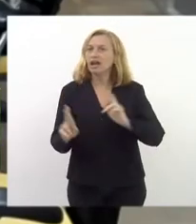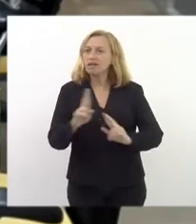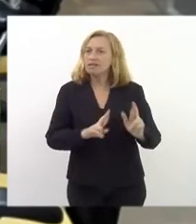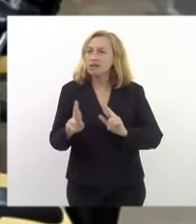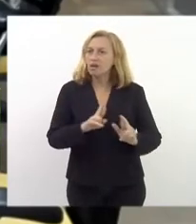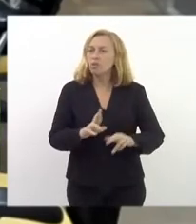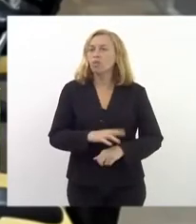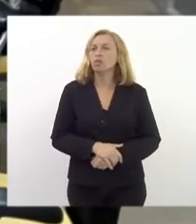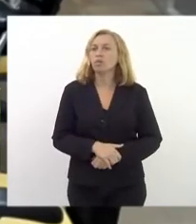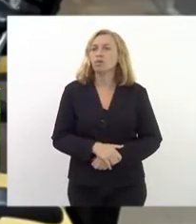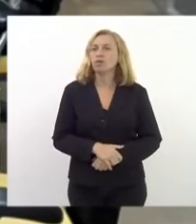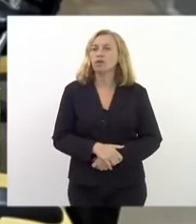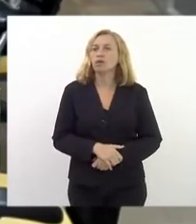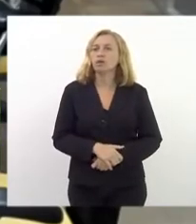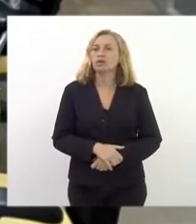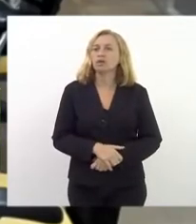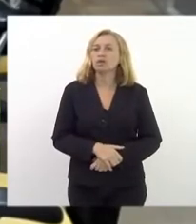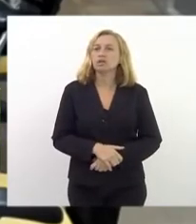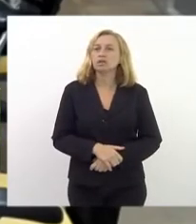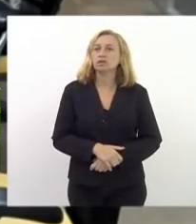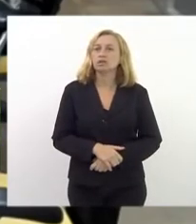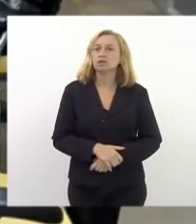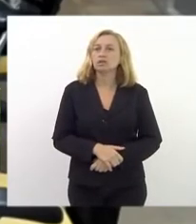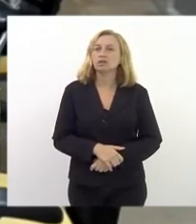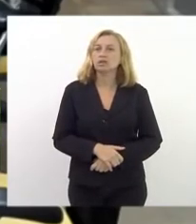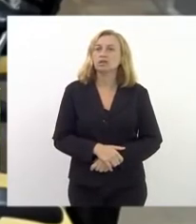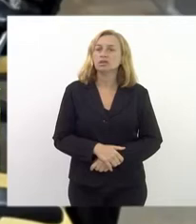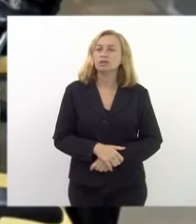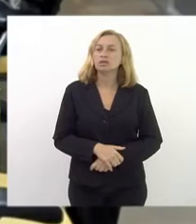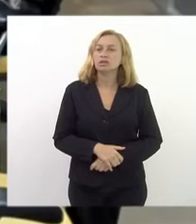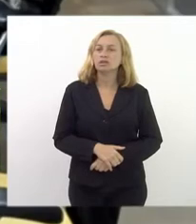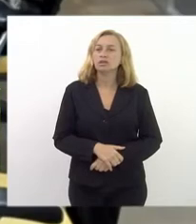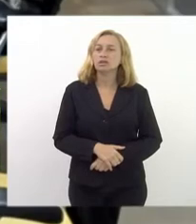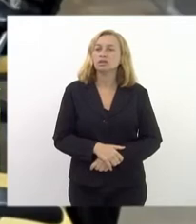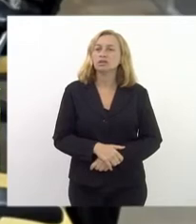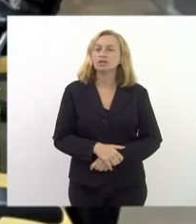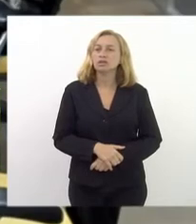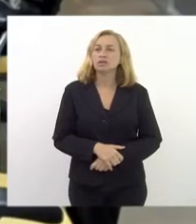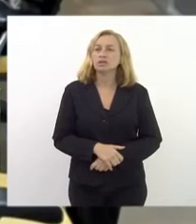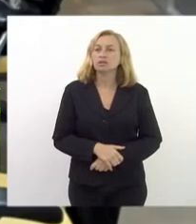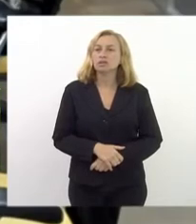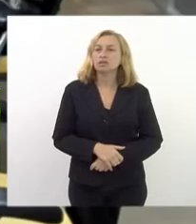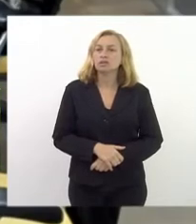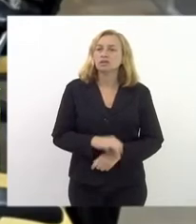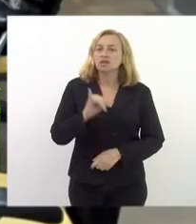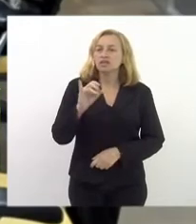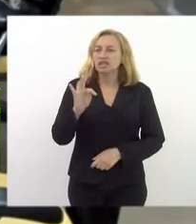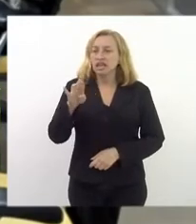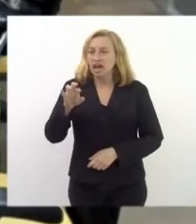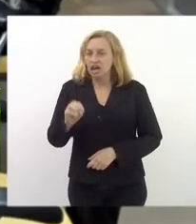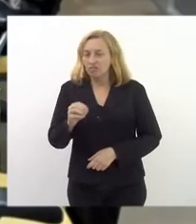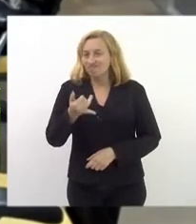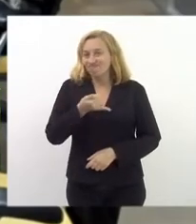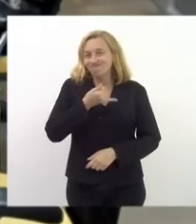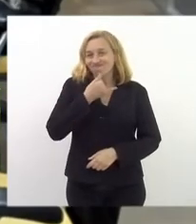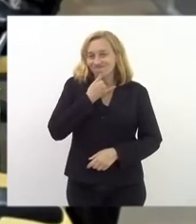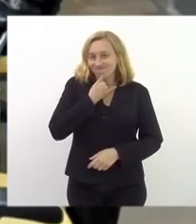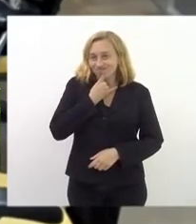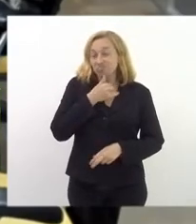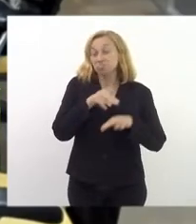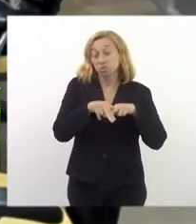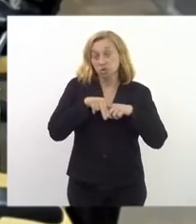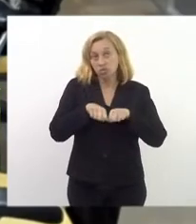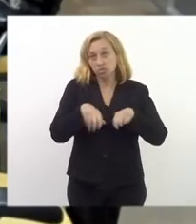a tem boa parte disso são os inventários, infelizmente. Infelizmente. Por conta